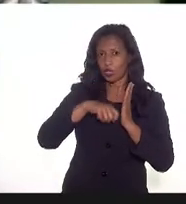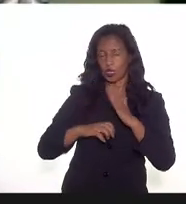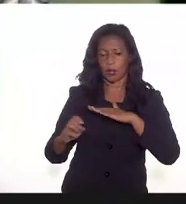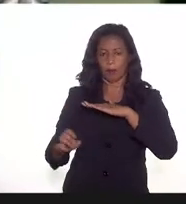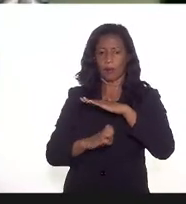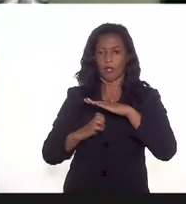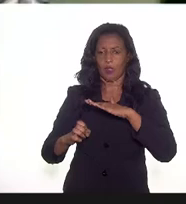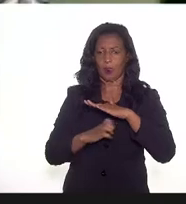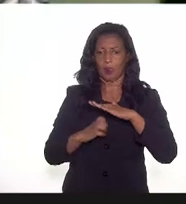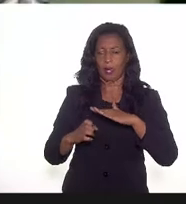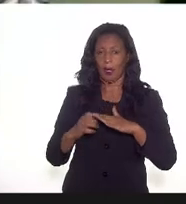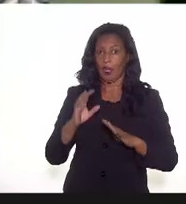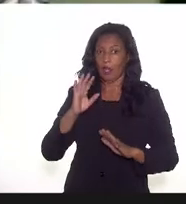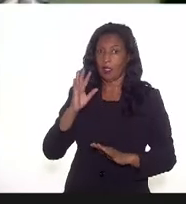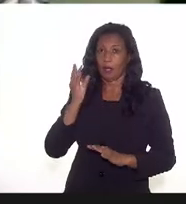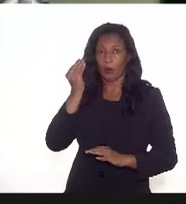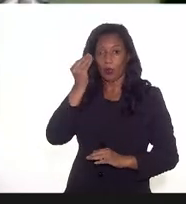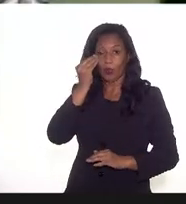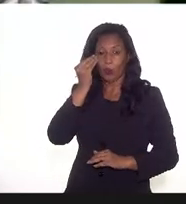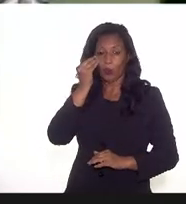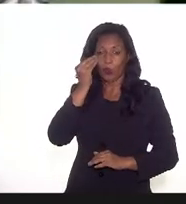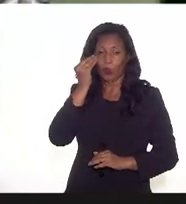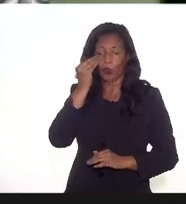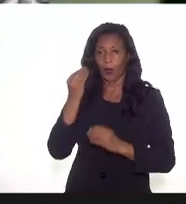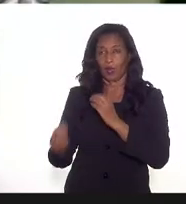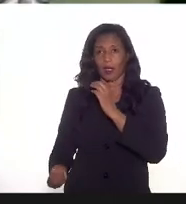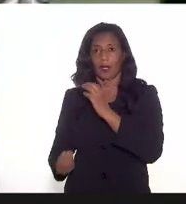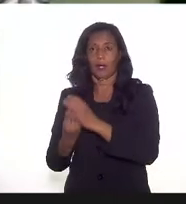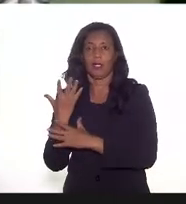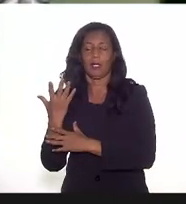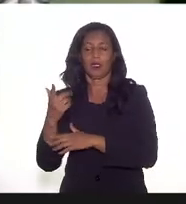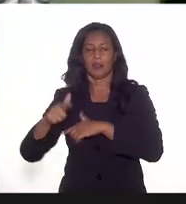uma previsão de criação de emprego,